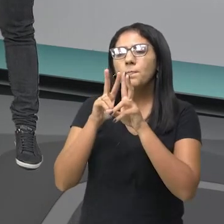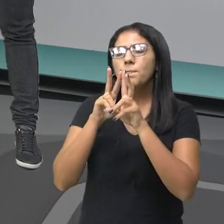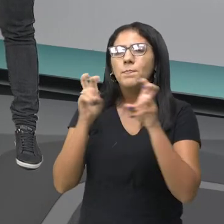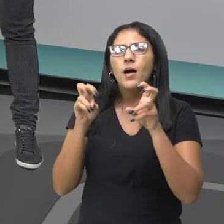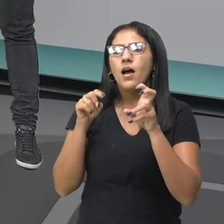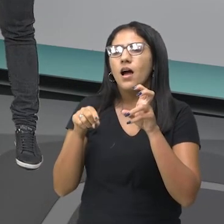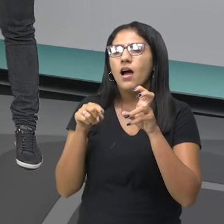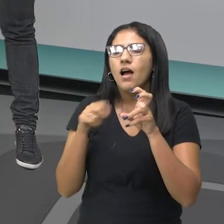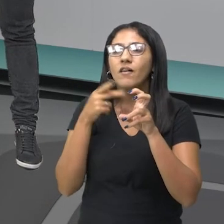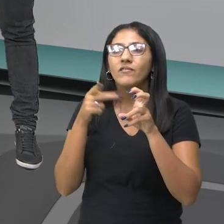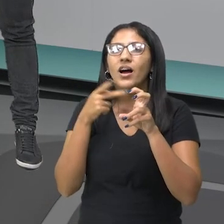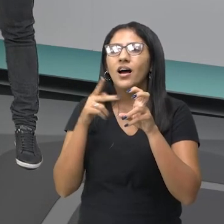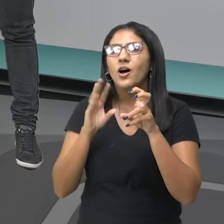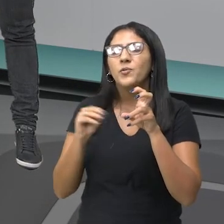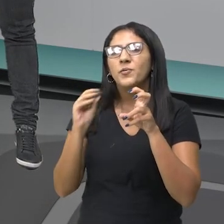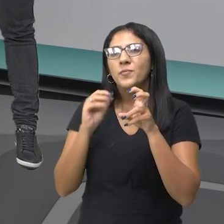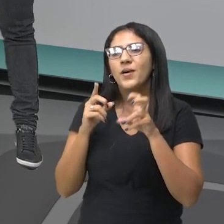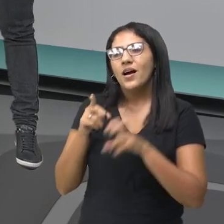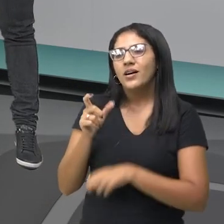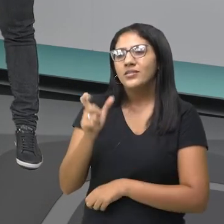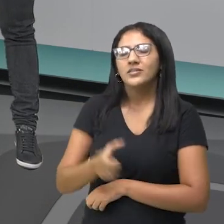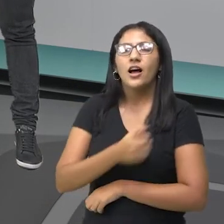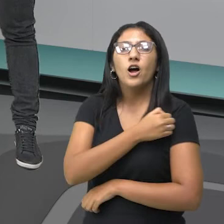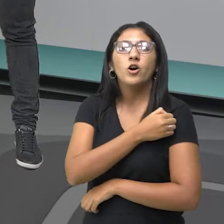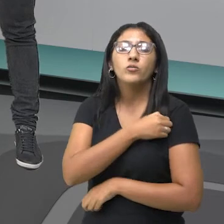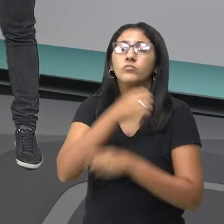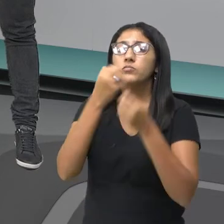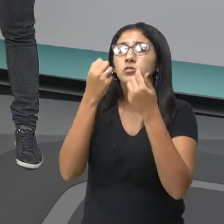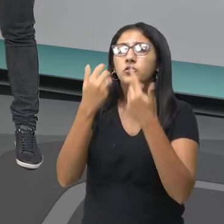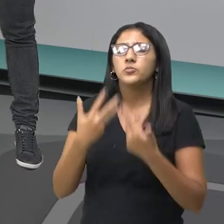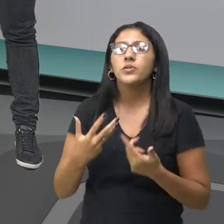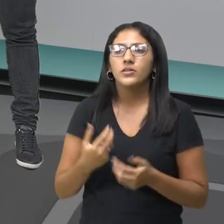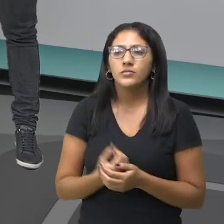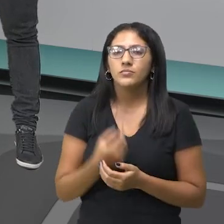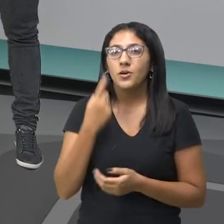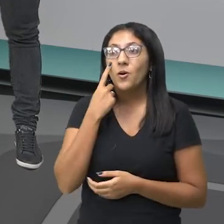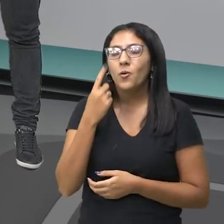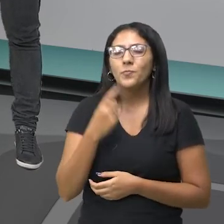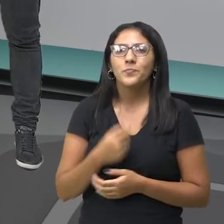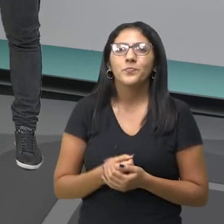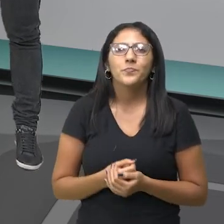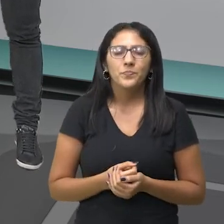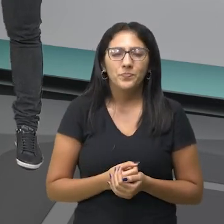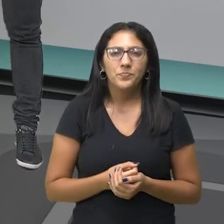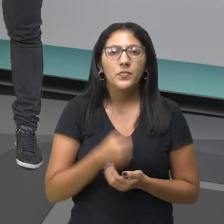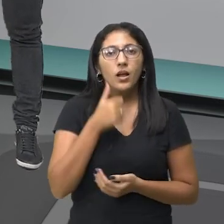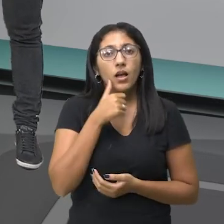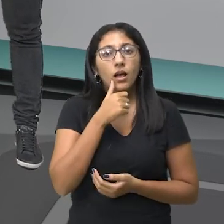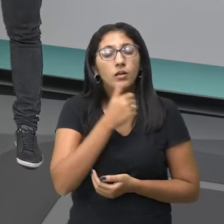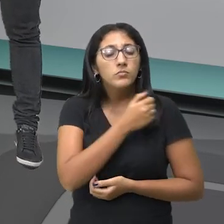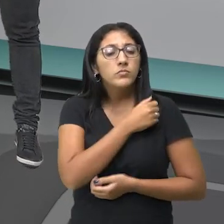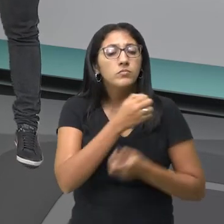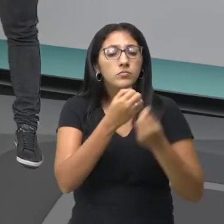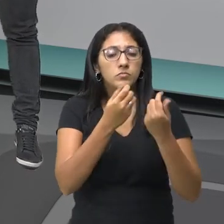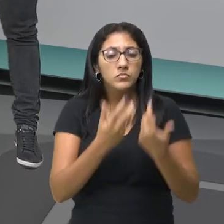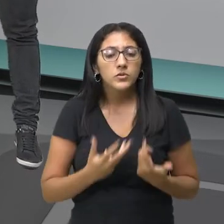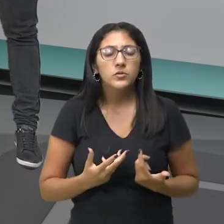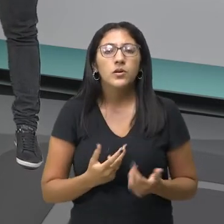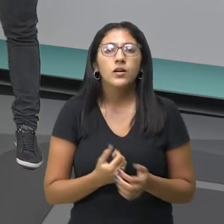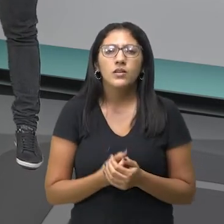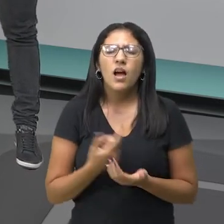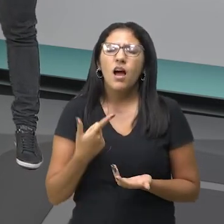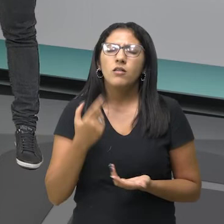própria menina, ou seja, da Catherine, que ganhou o prêmio. Eu quis fazer alguma coisa para mudar